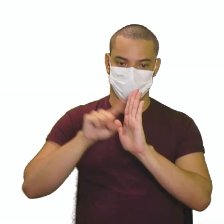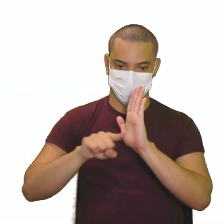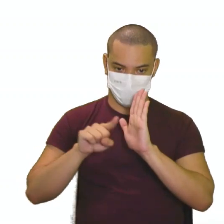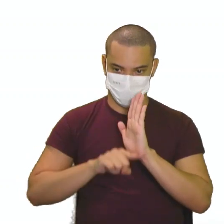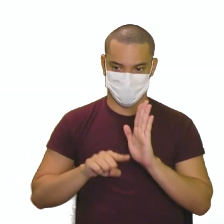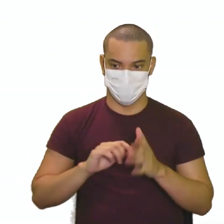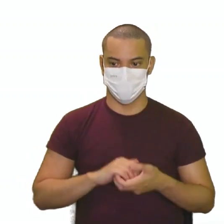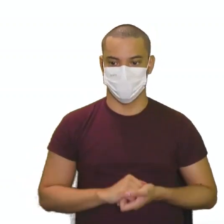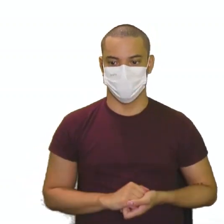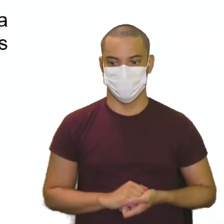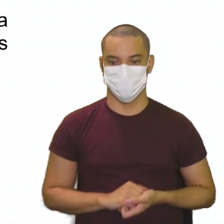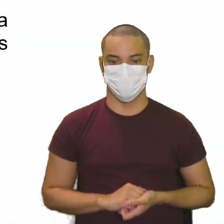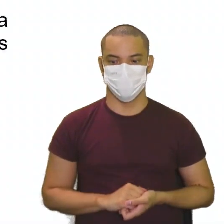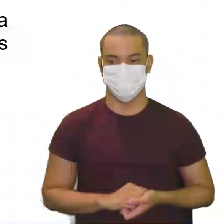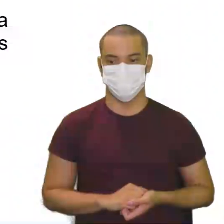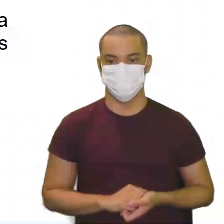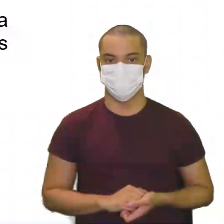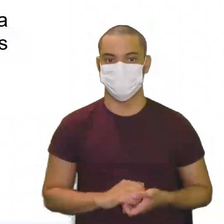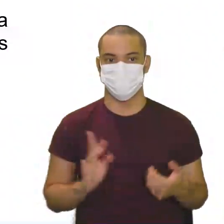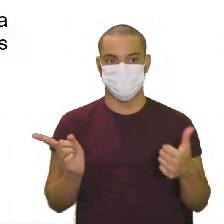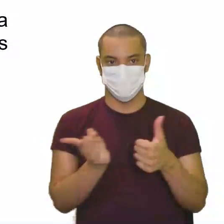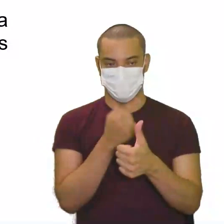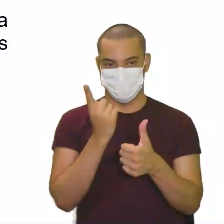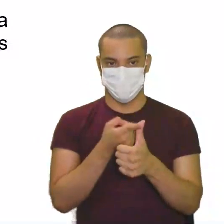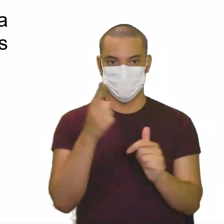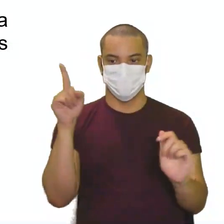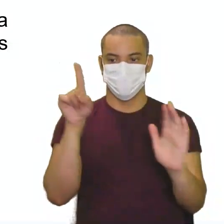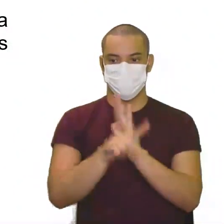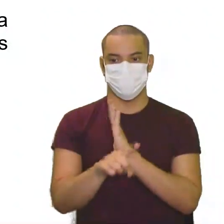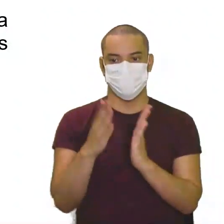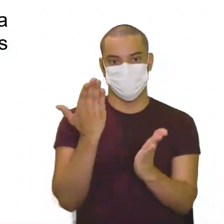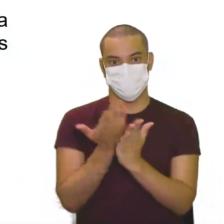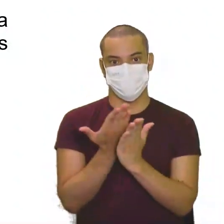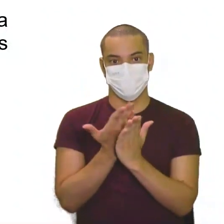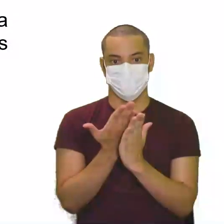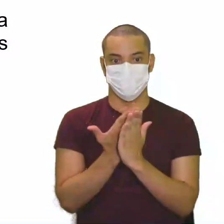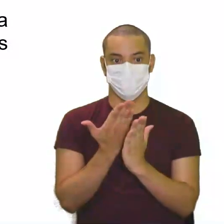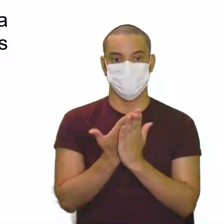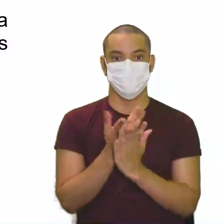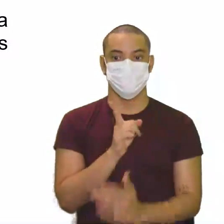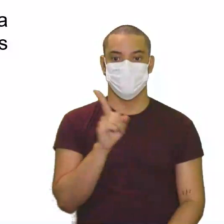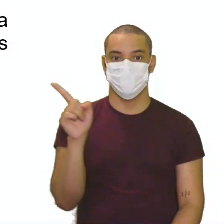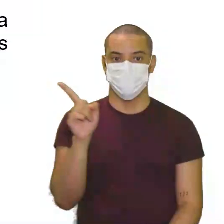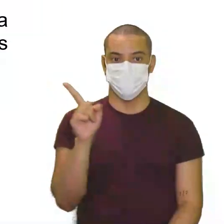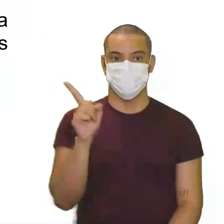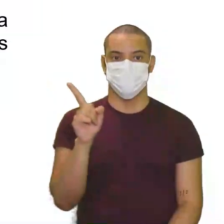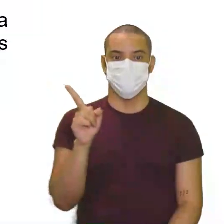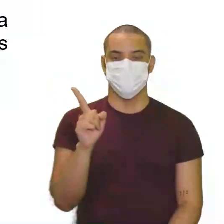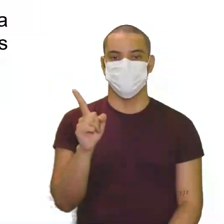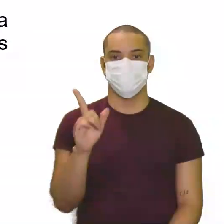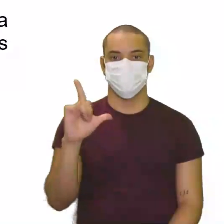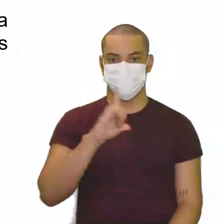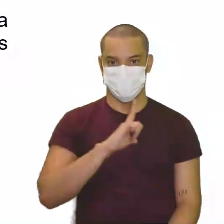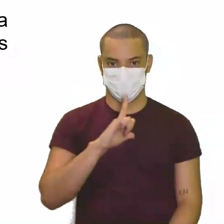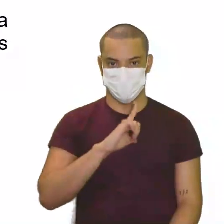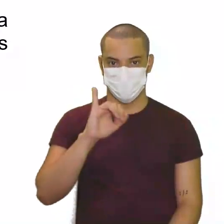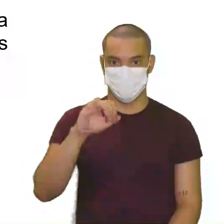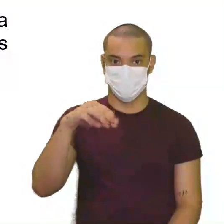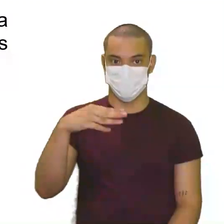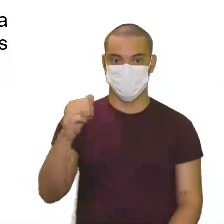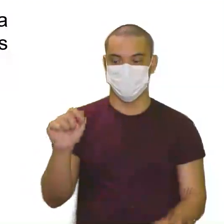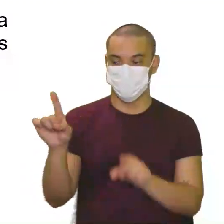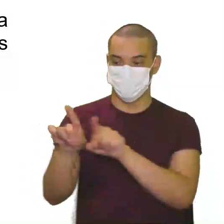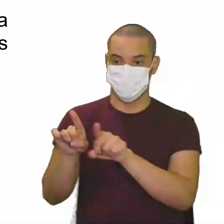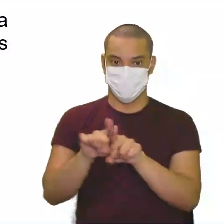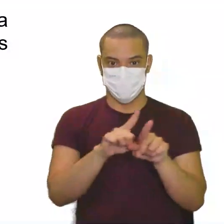então aqui nós vamos para a primeira questão da nossa aula Olha só pares de imãs em forma de barra